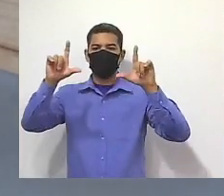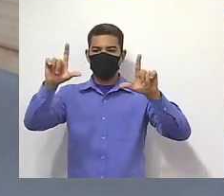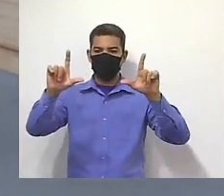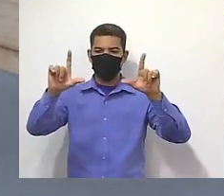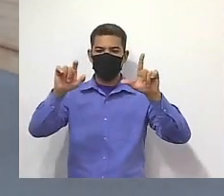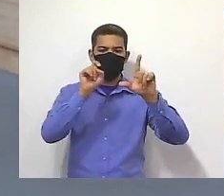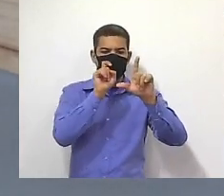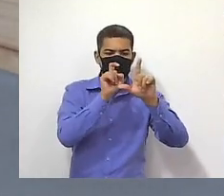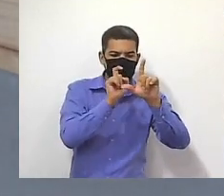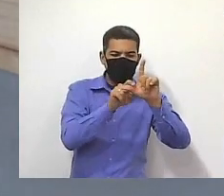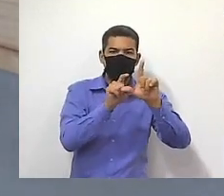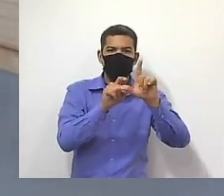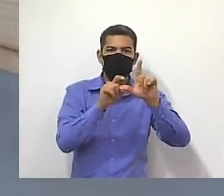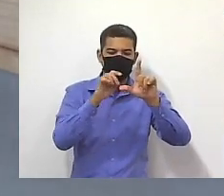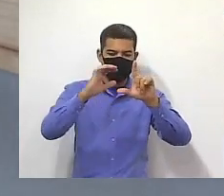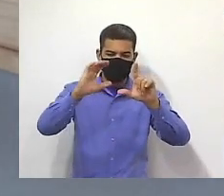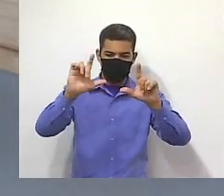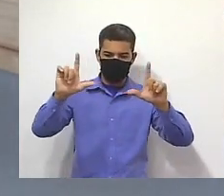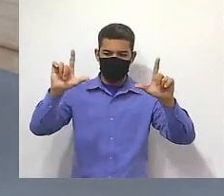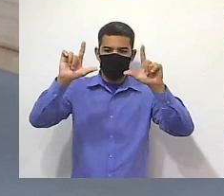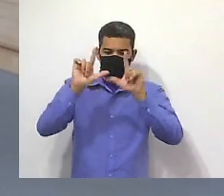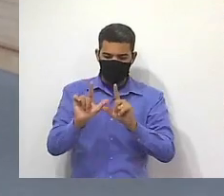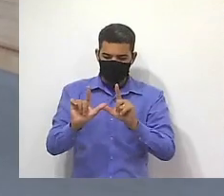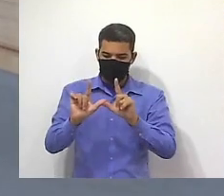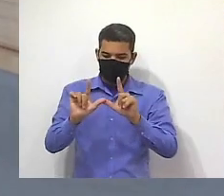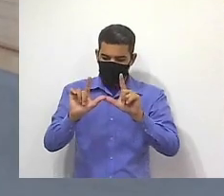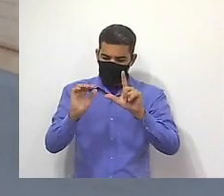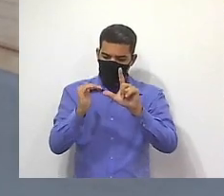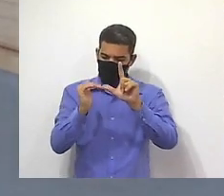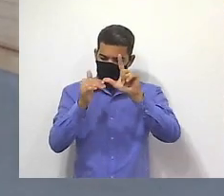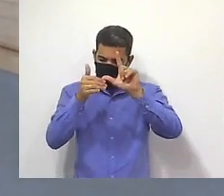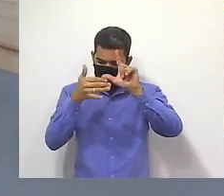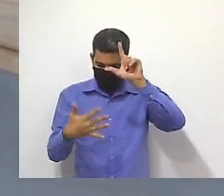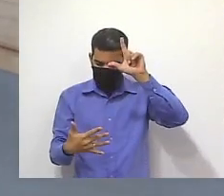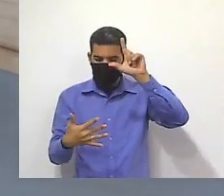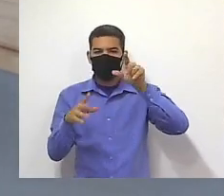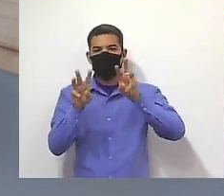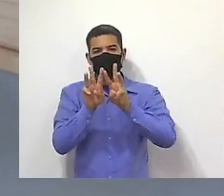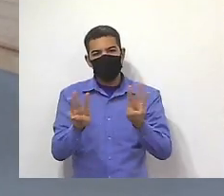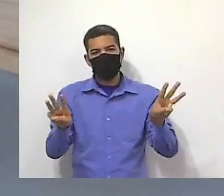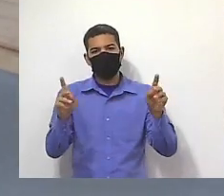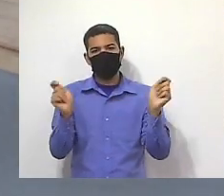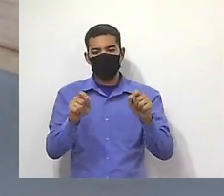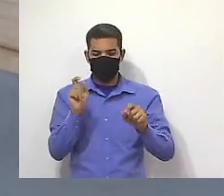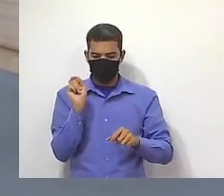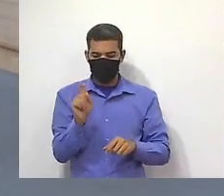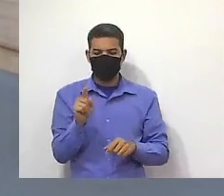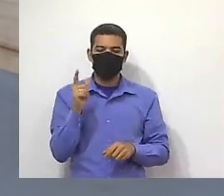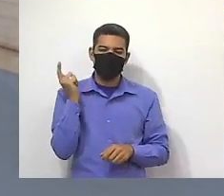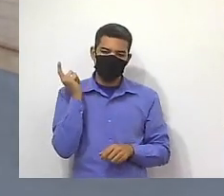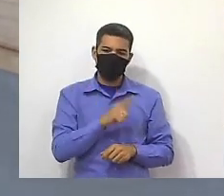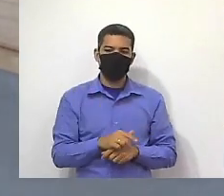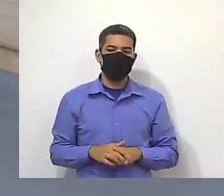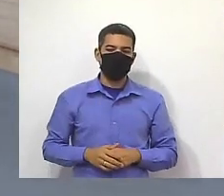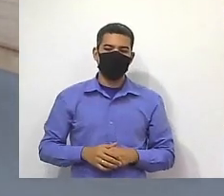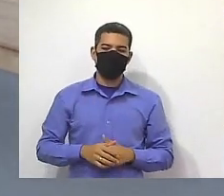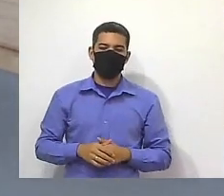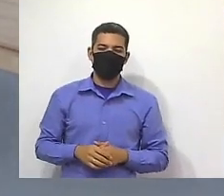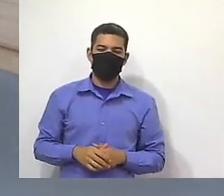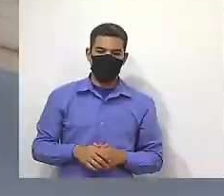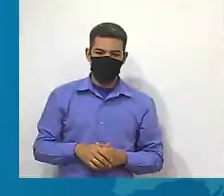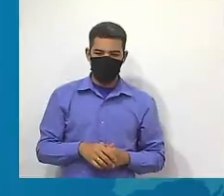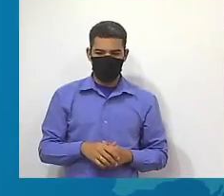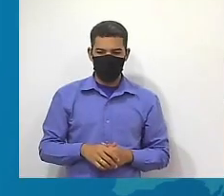desse vídeo tem um link lá que te permite acessar esses mesmos materiais. Tá ok? Então, recado dado, volta para cá.